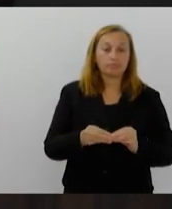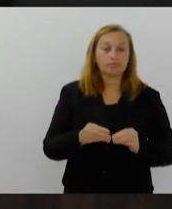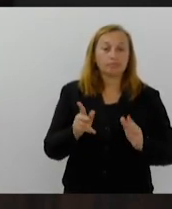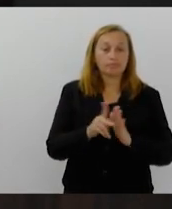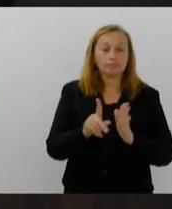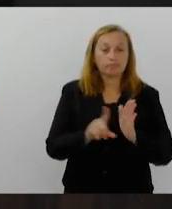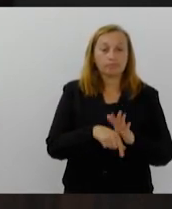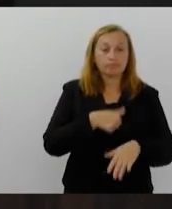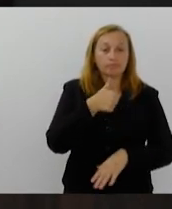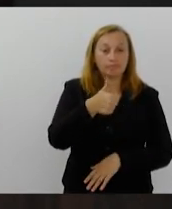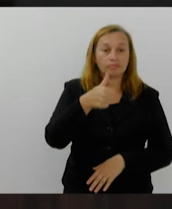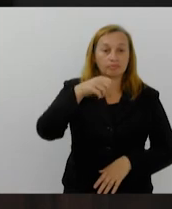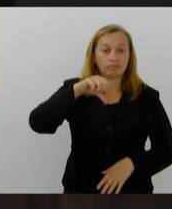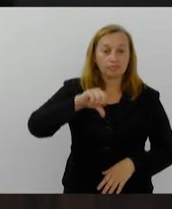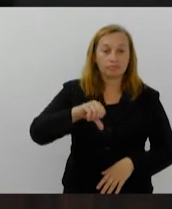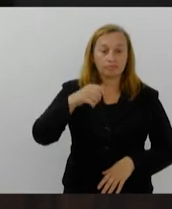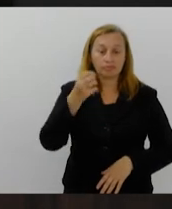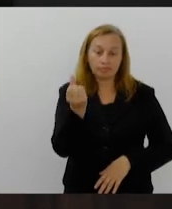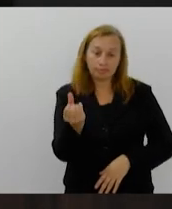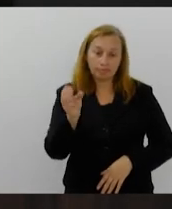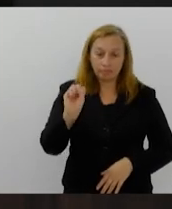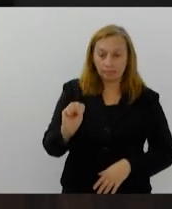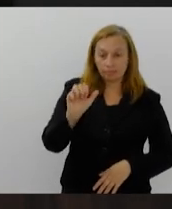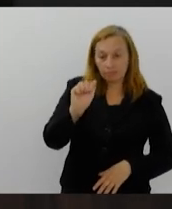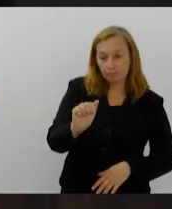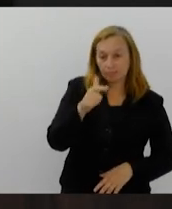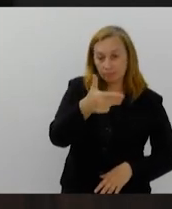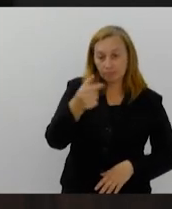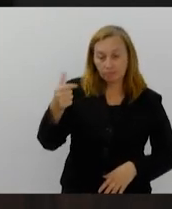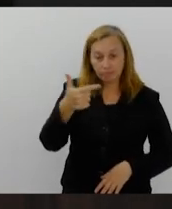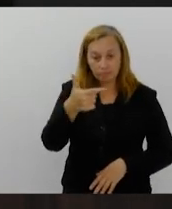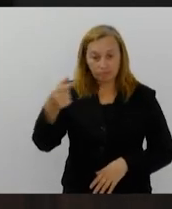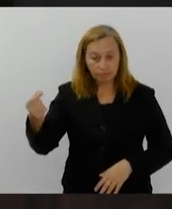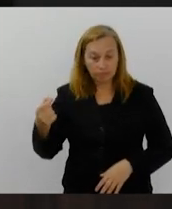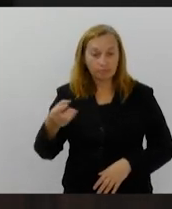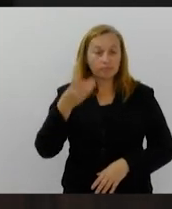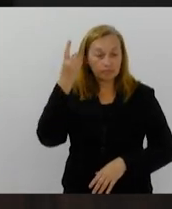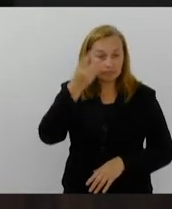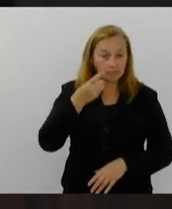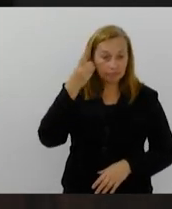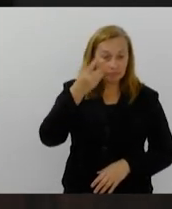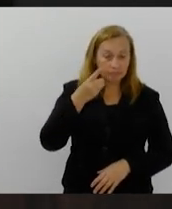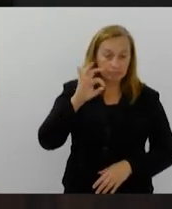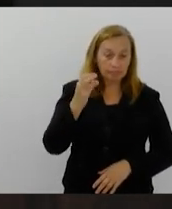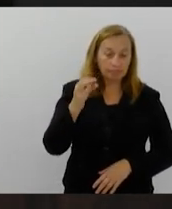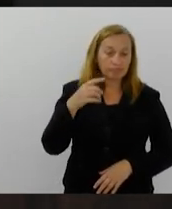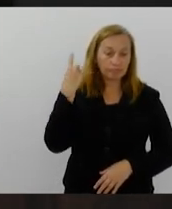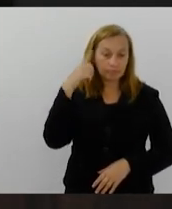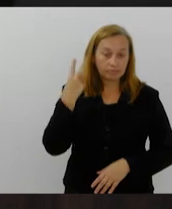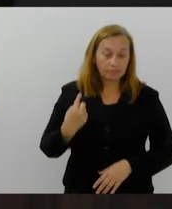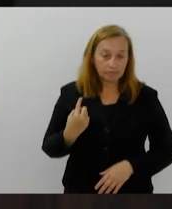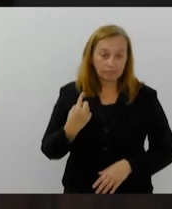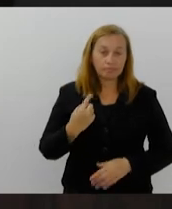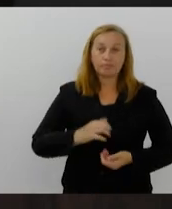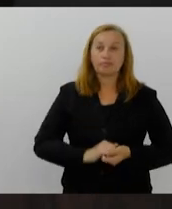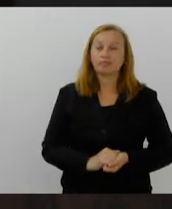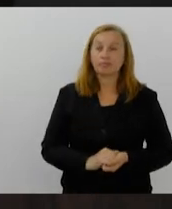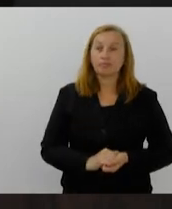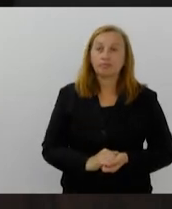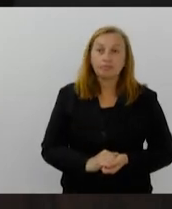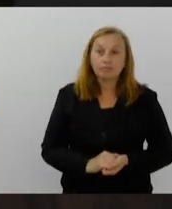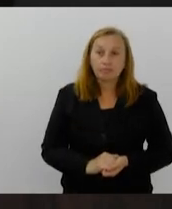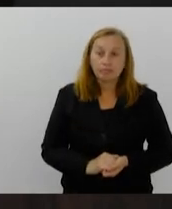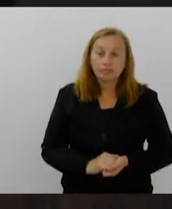lei 1968-A de 2020, de autoria da deputada Dani Monteiro, que estabelece